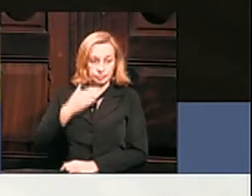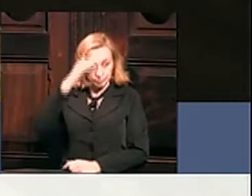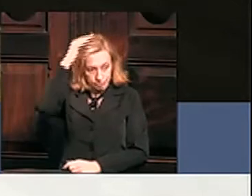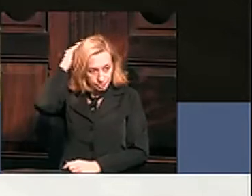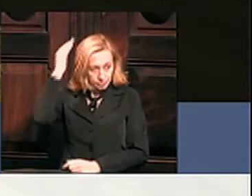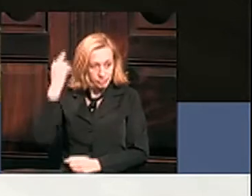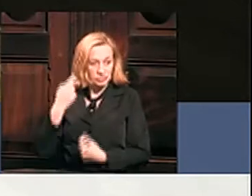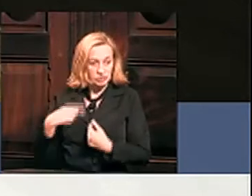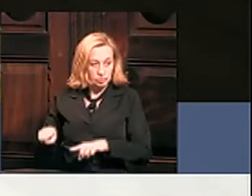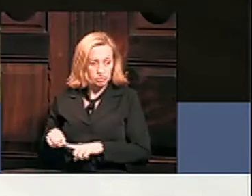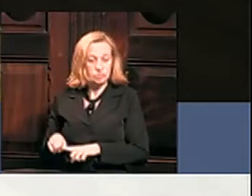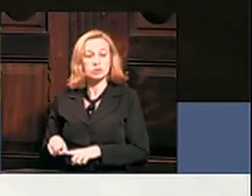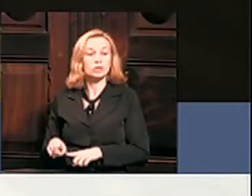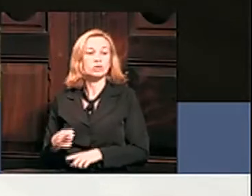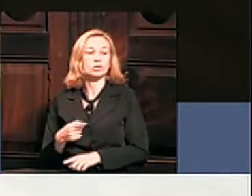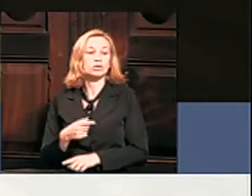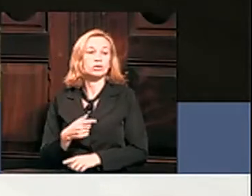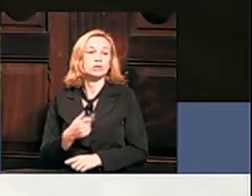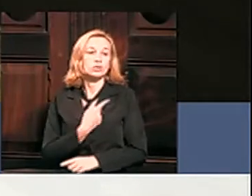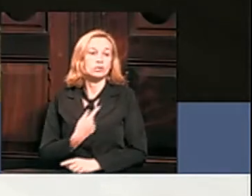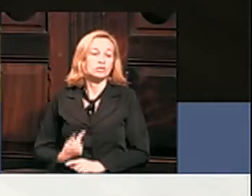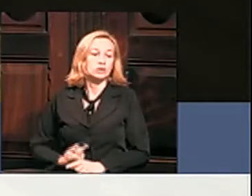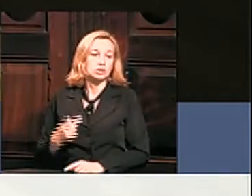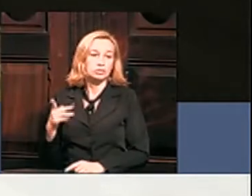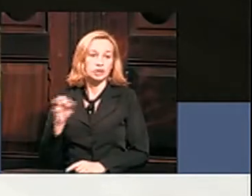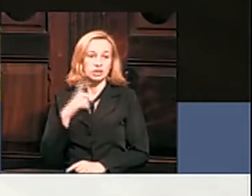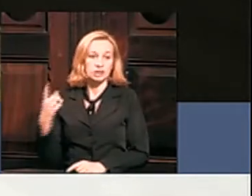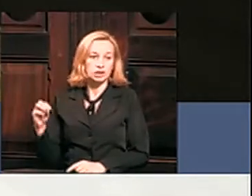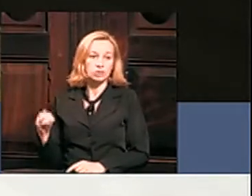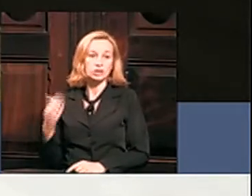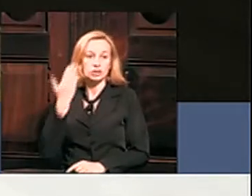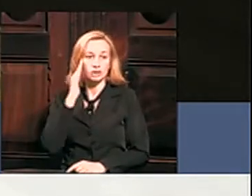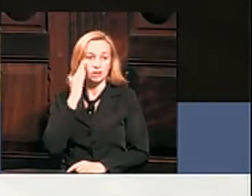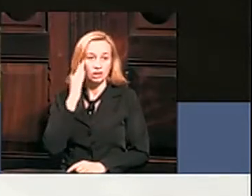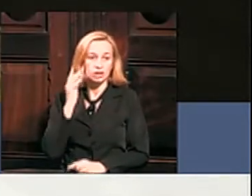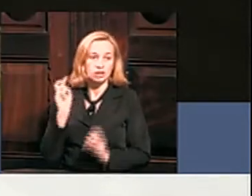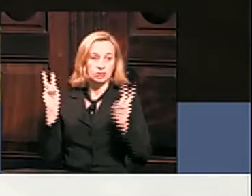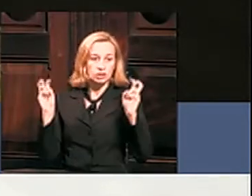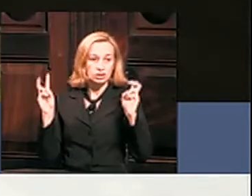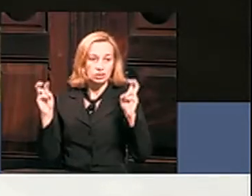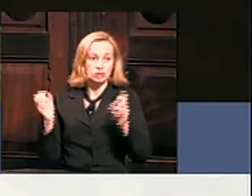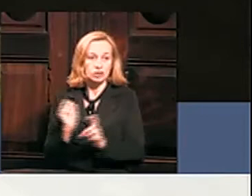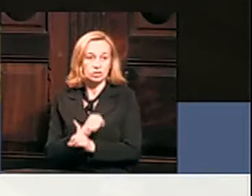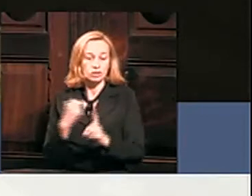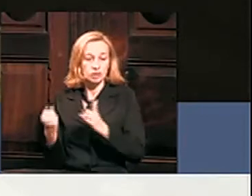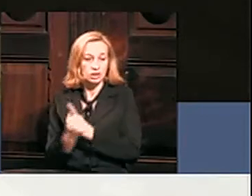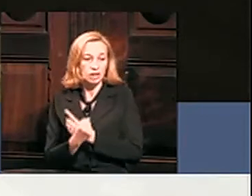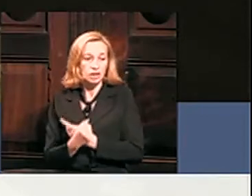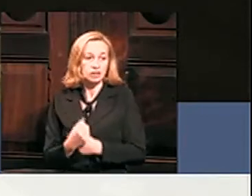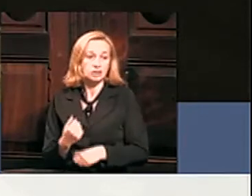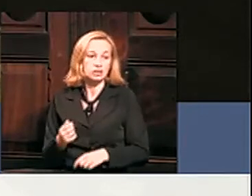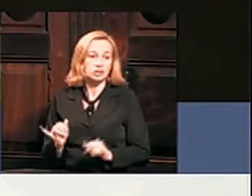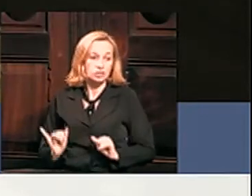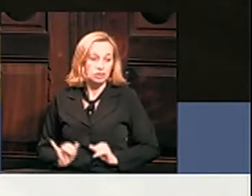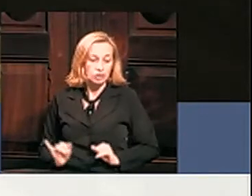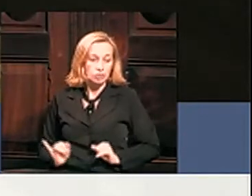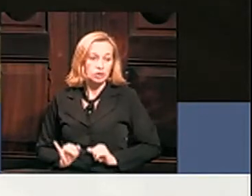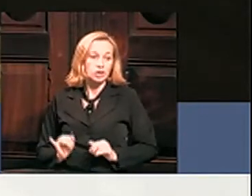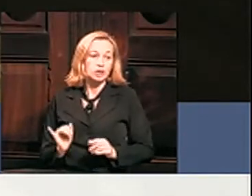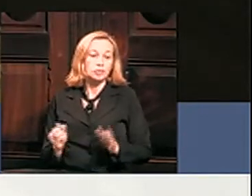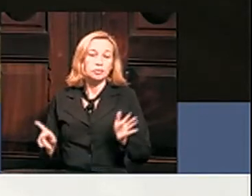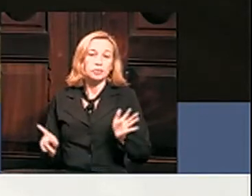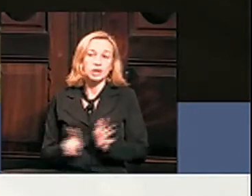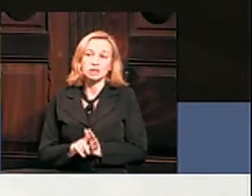governo Pezão, por entender que essa situação que a sociedade está passando é